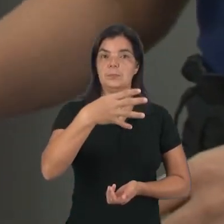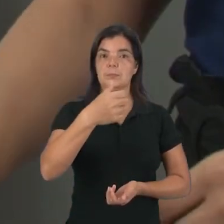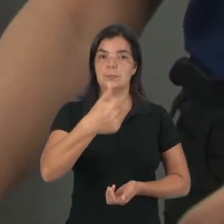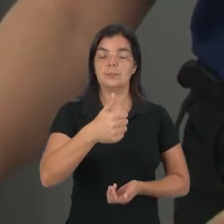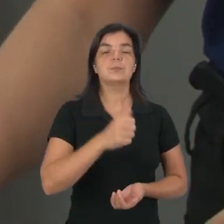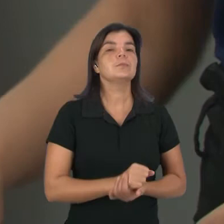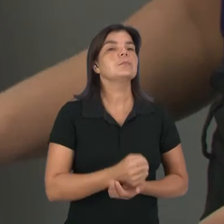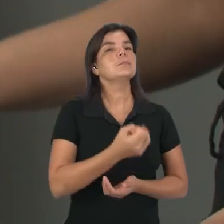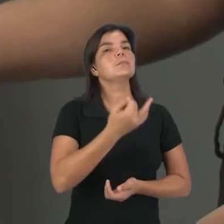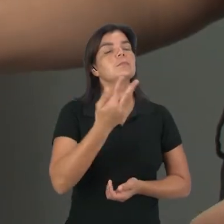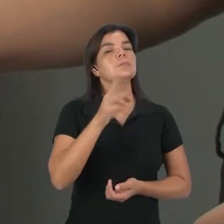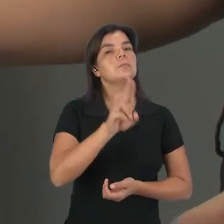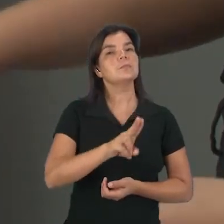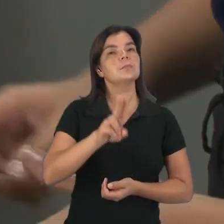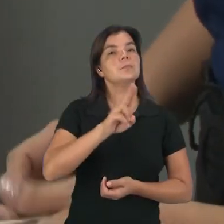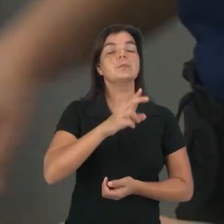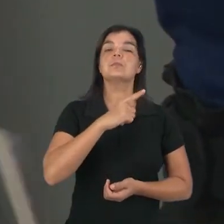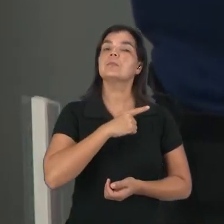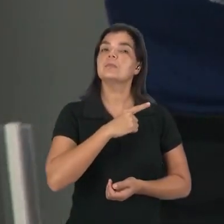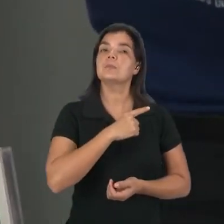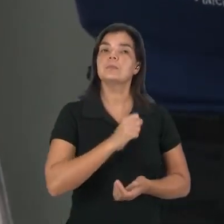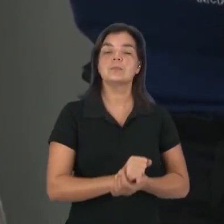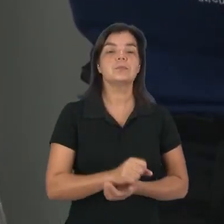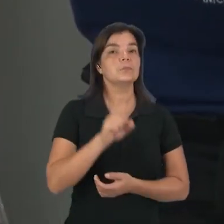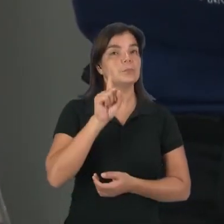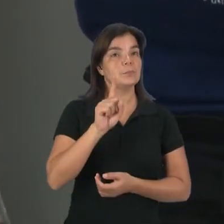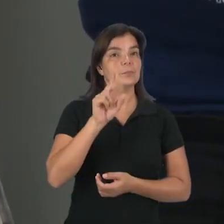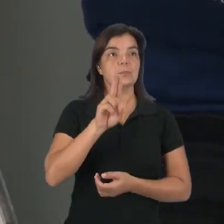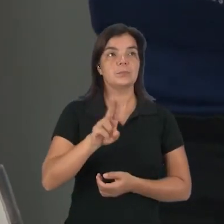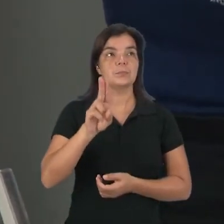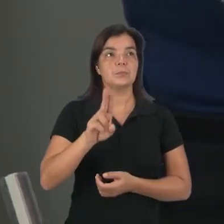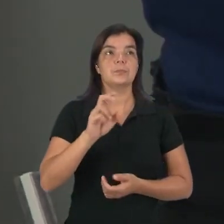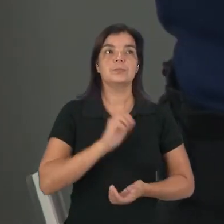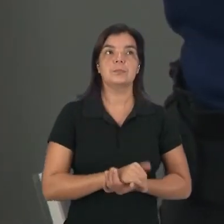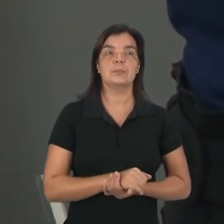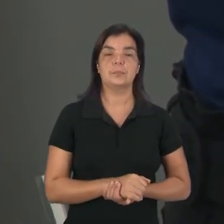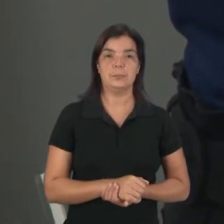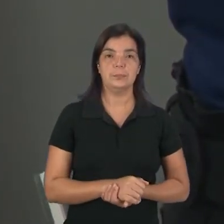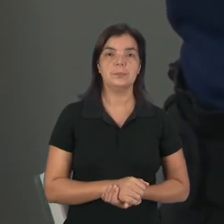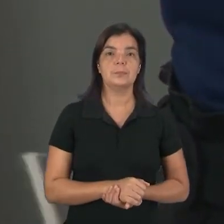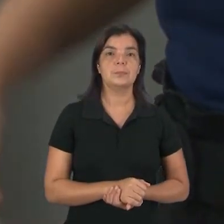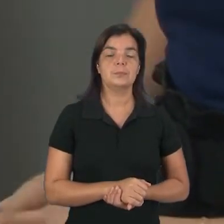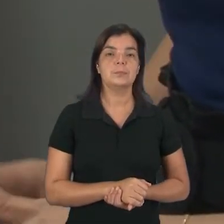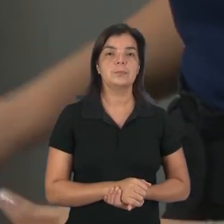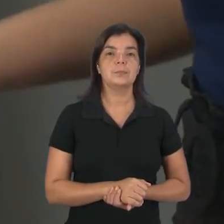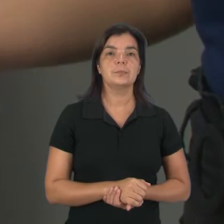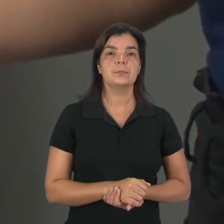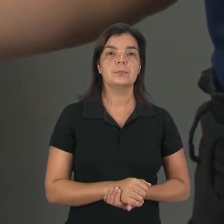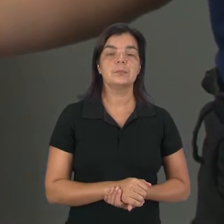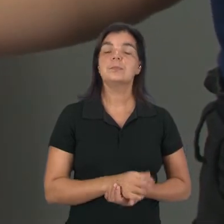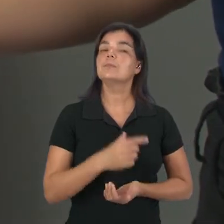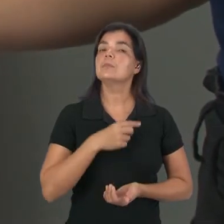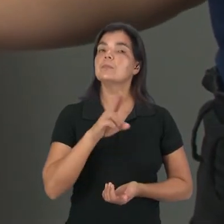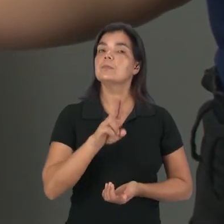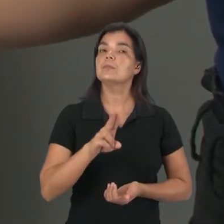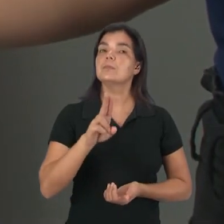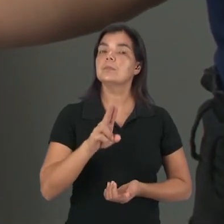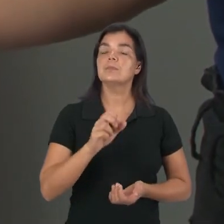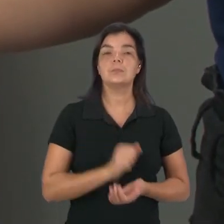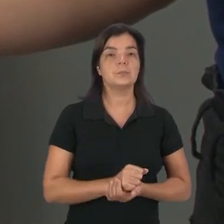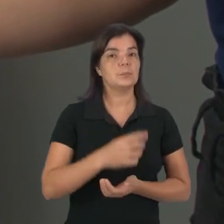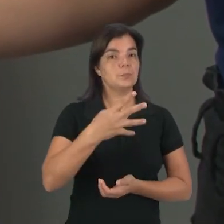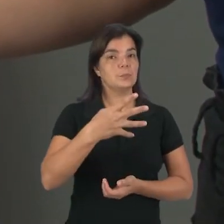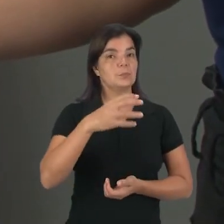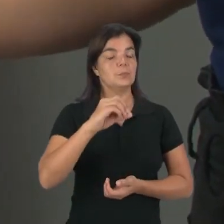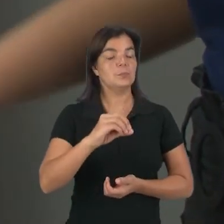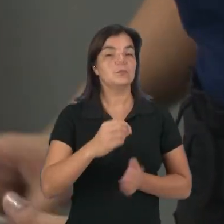941. Quantas unidades ele tem? Apenas uma, certo? E nós utilizamos o 40,